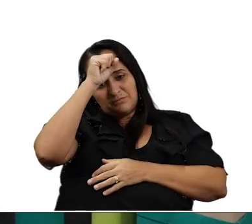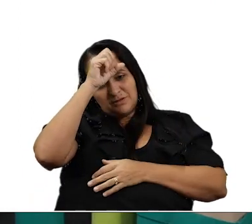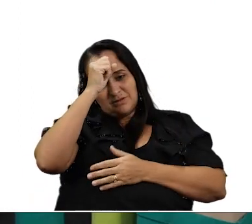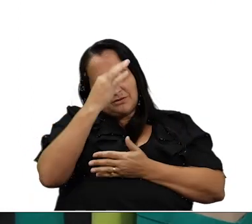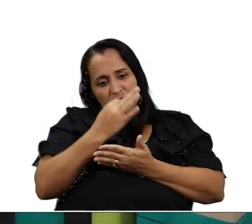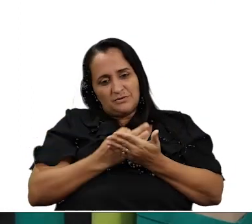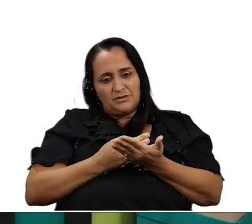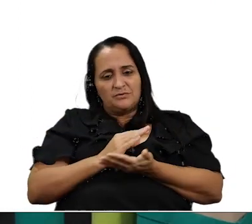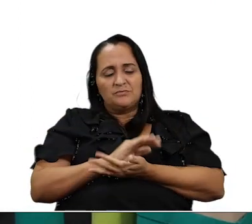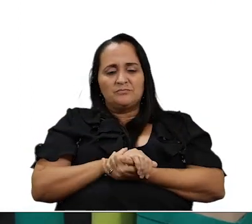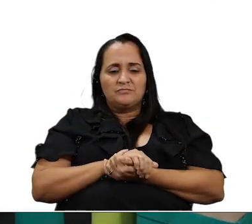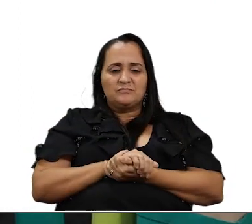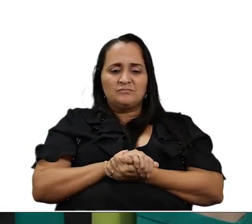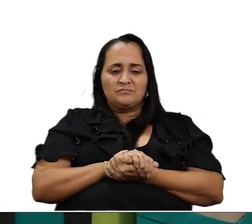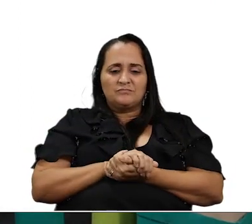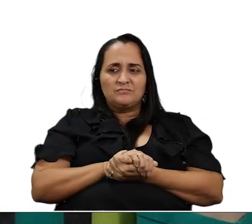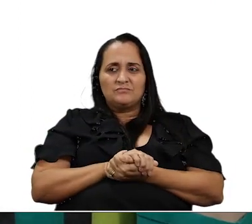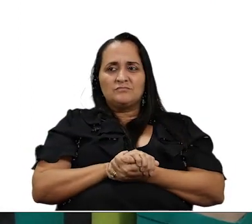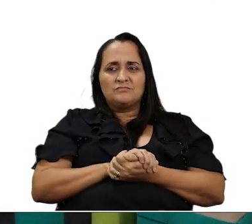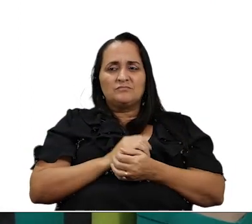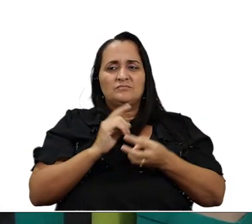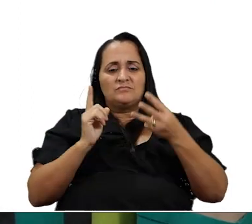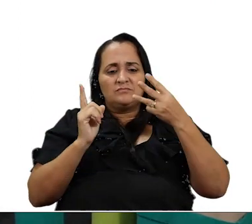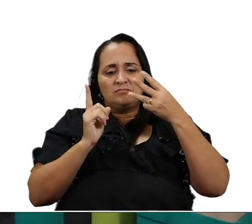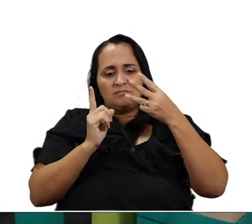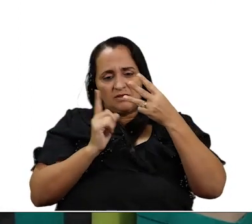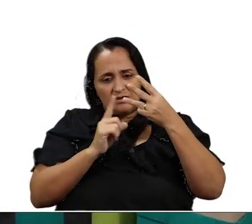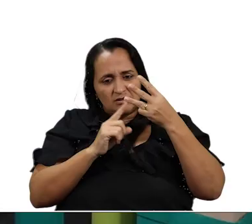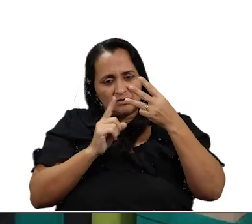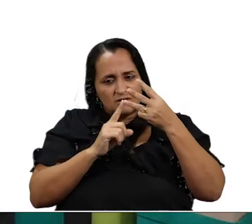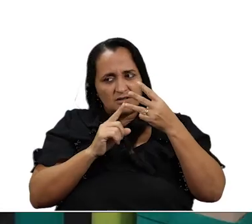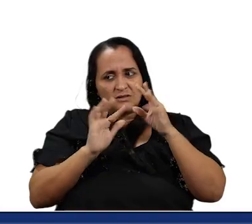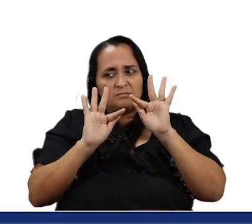certo? Mas vamos agora para a terceira parte, que é o grande finale, né?